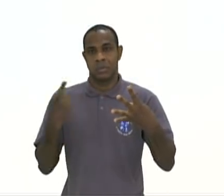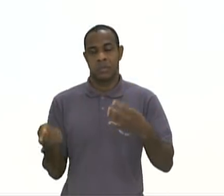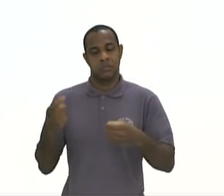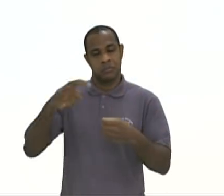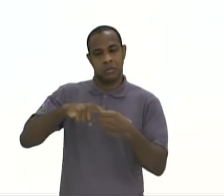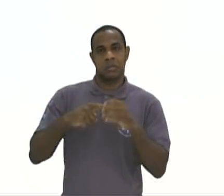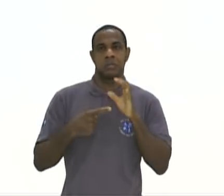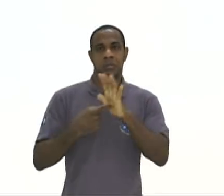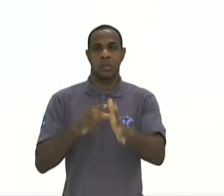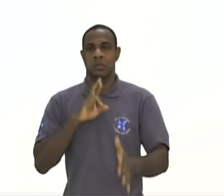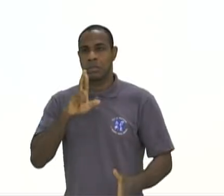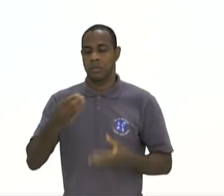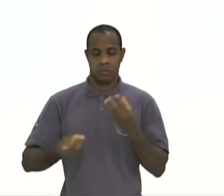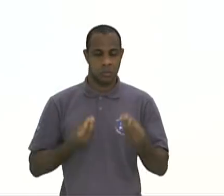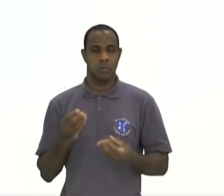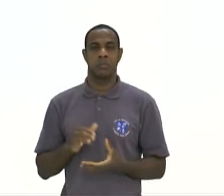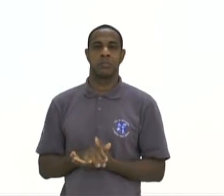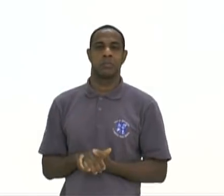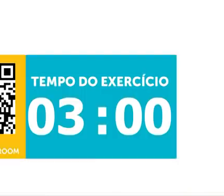voltamos.